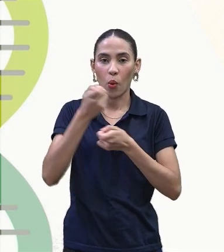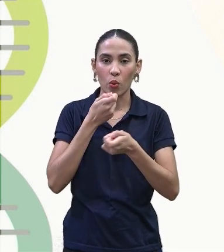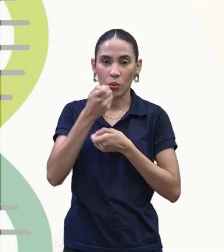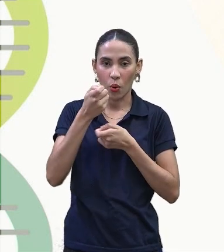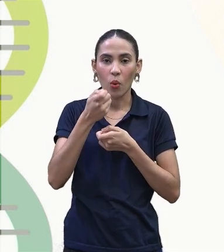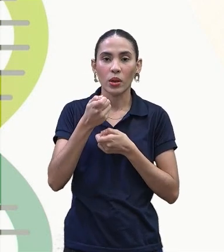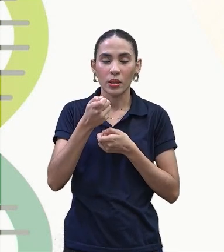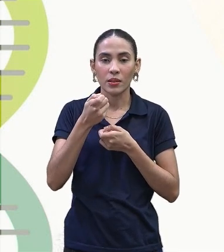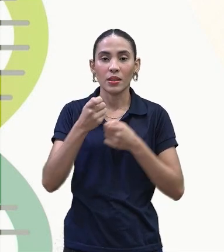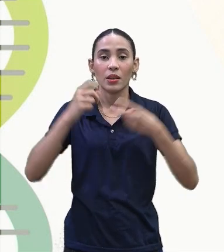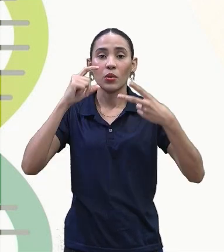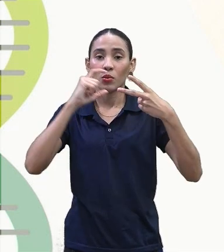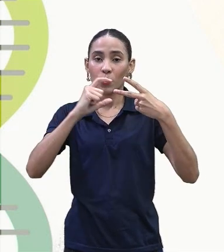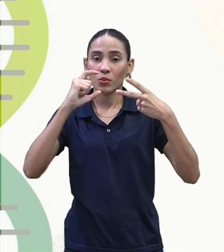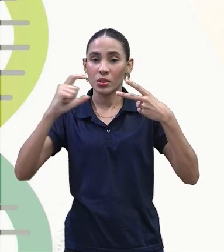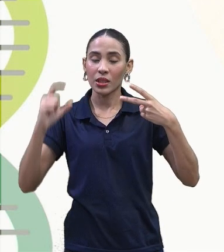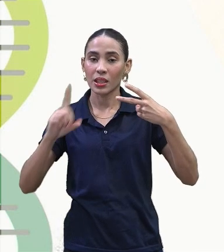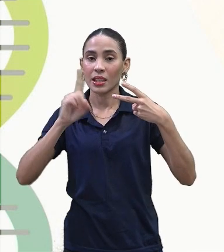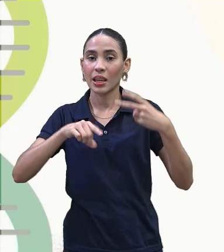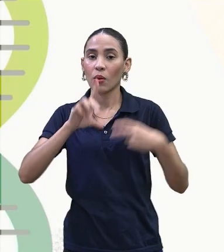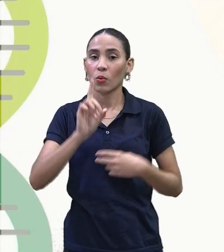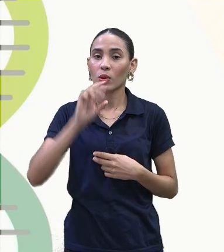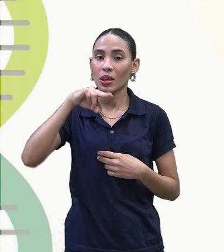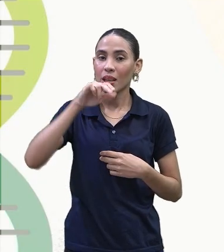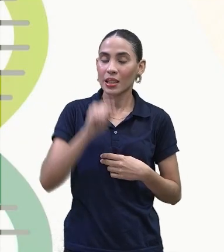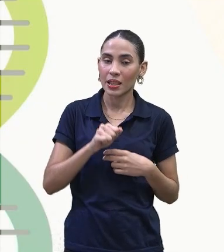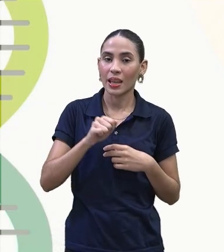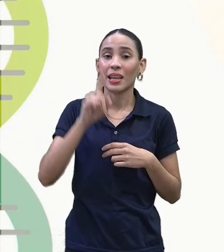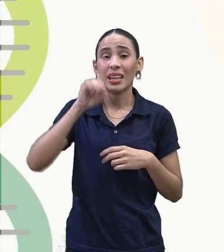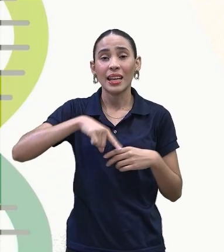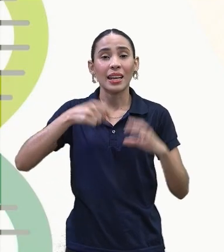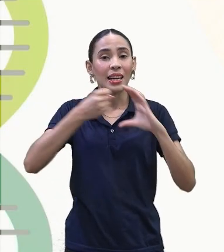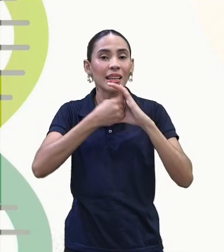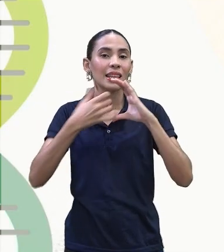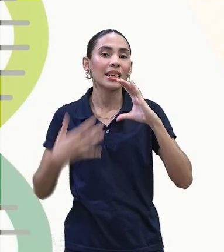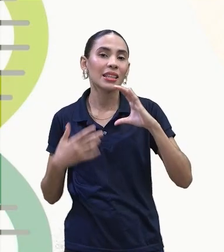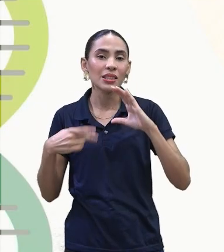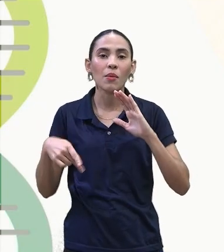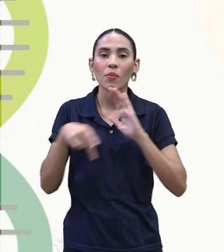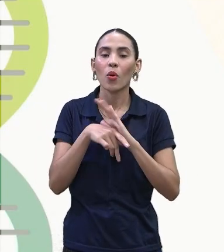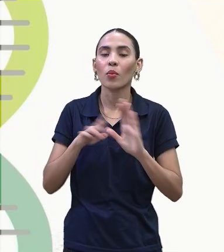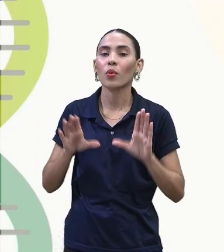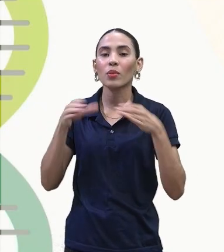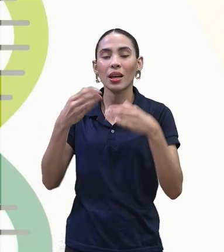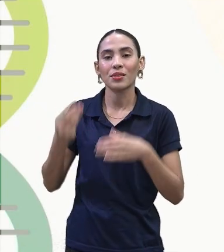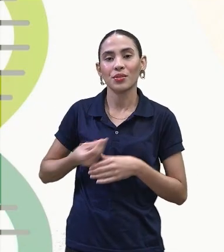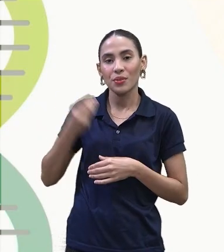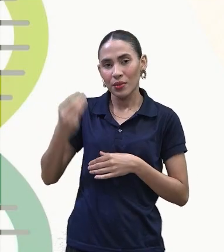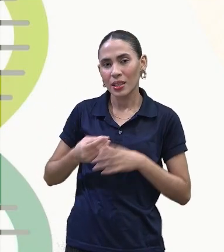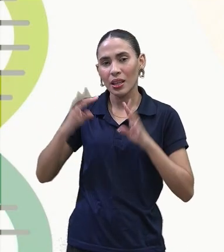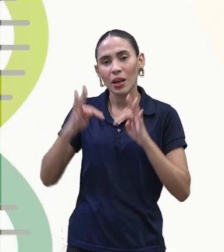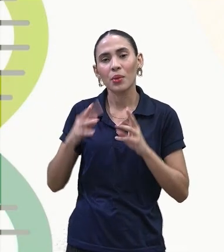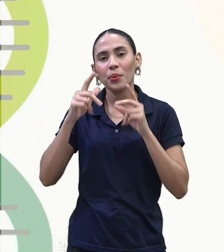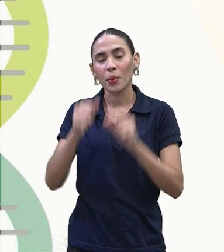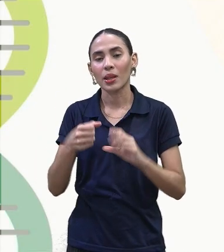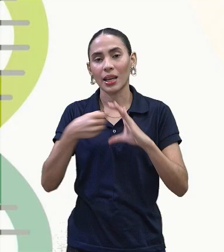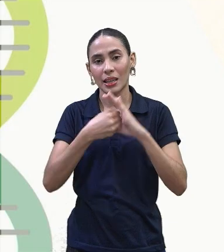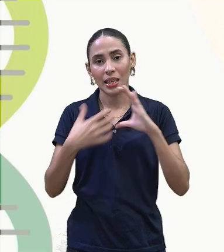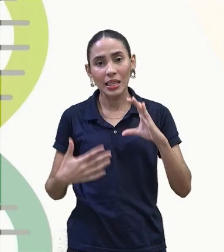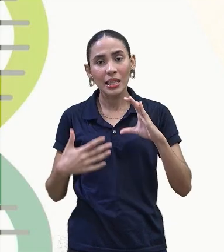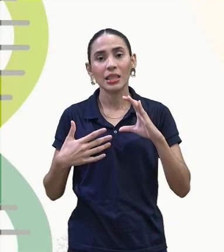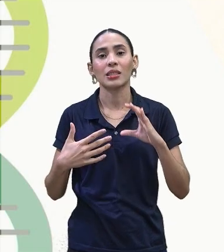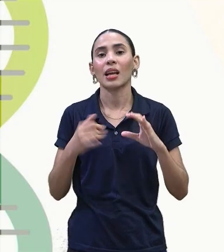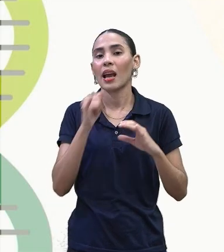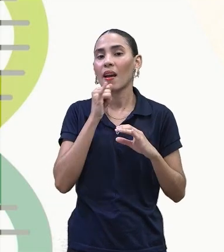então, dos genes, que é o DNA, que é aquilo que caracteriza os seres vivos, né? Todas as suas características, como